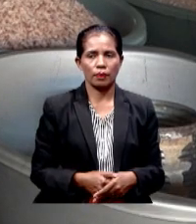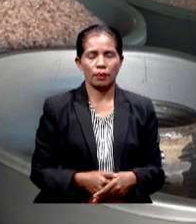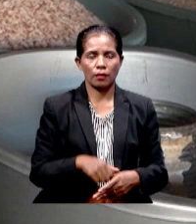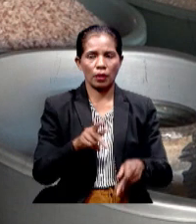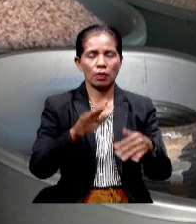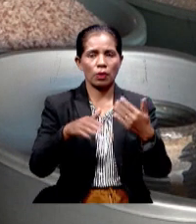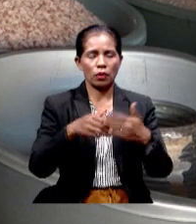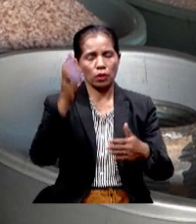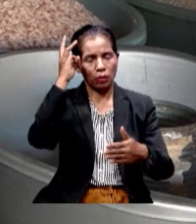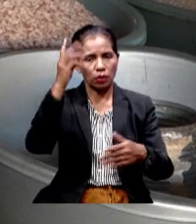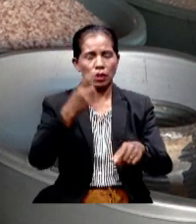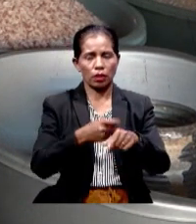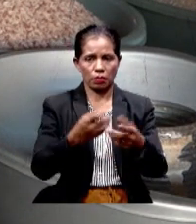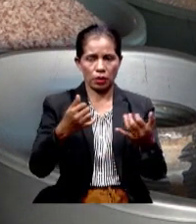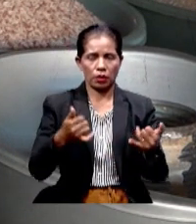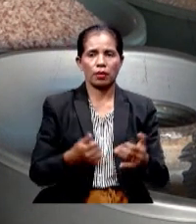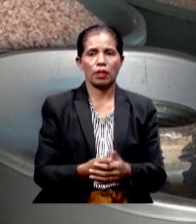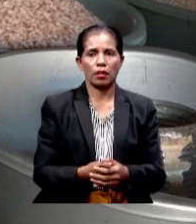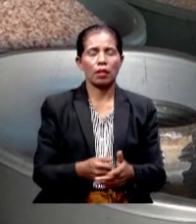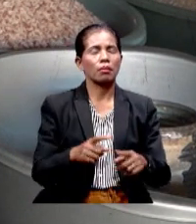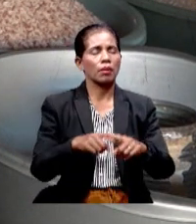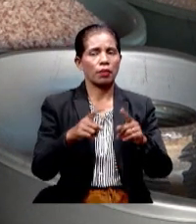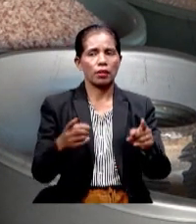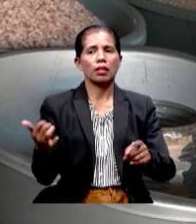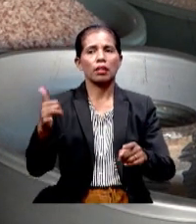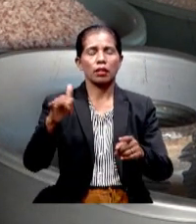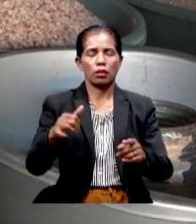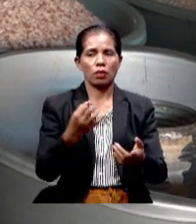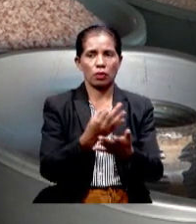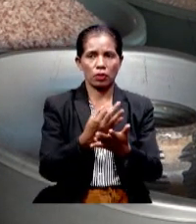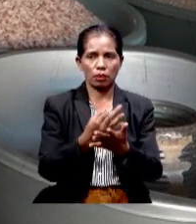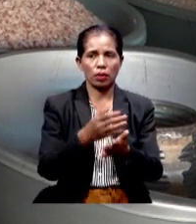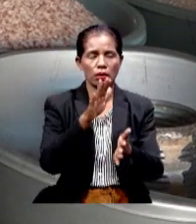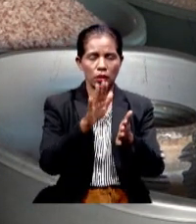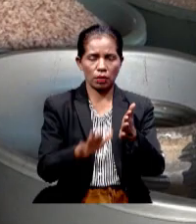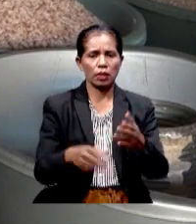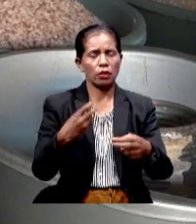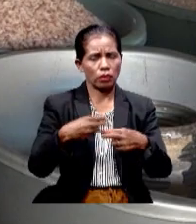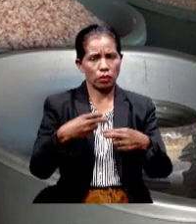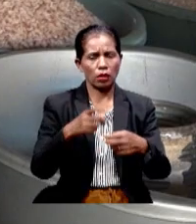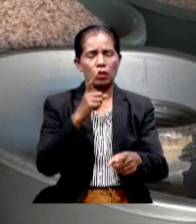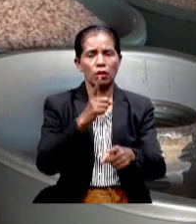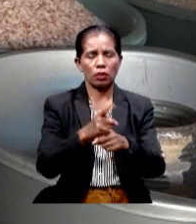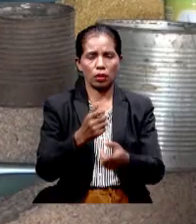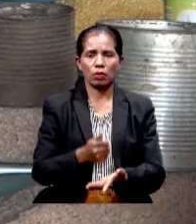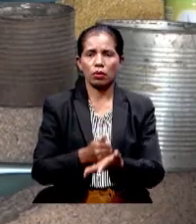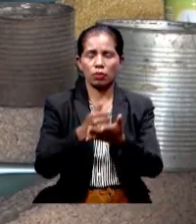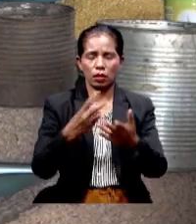Tu preocupa a situação e janei, basa hirak nebe ho rendimento ki susar tebes atu sustenta